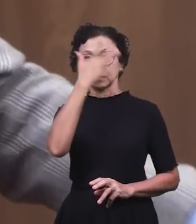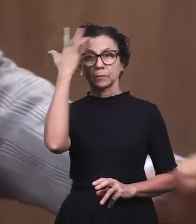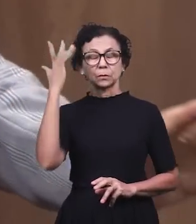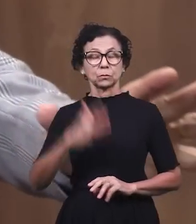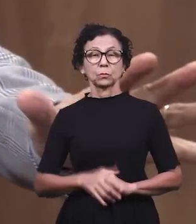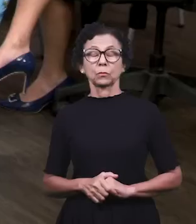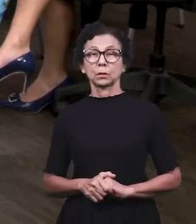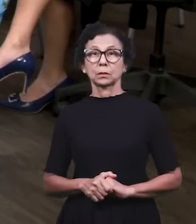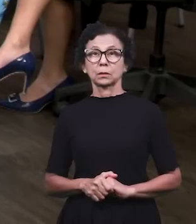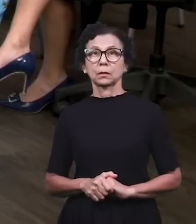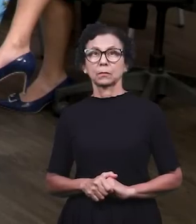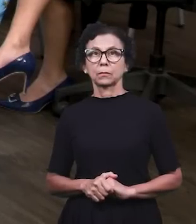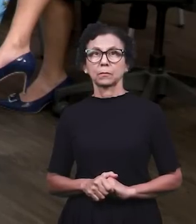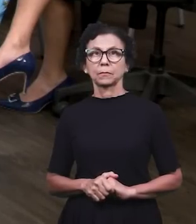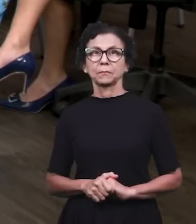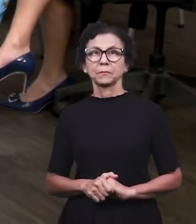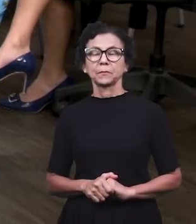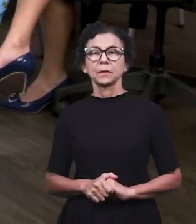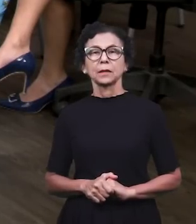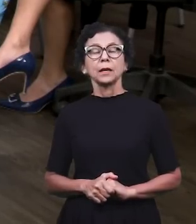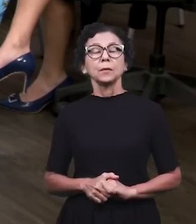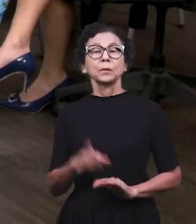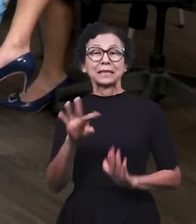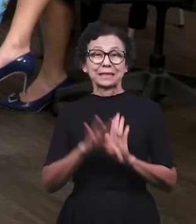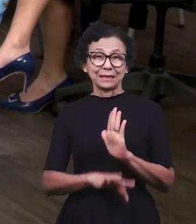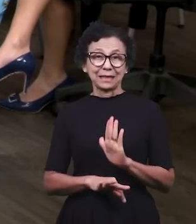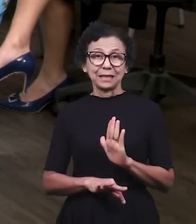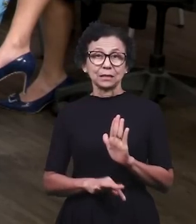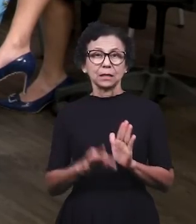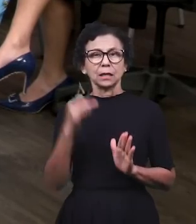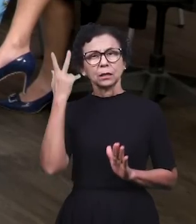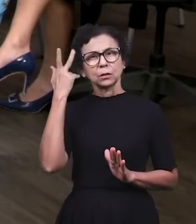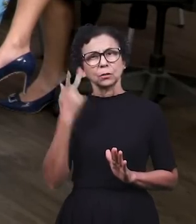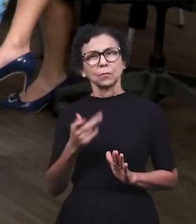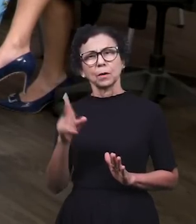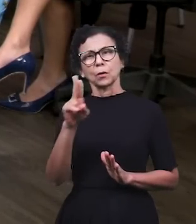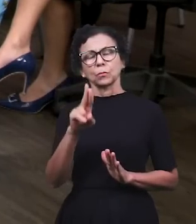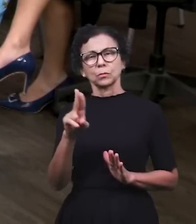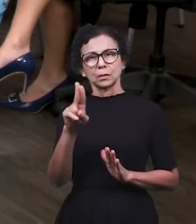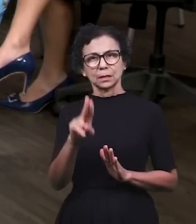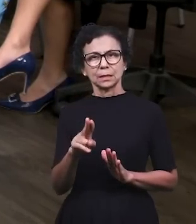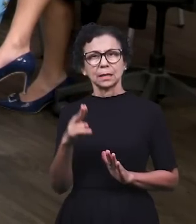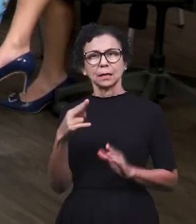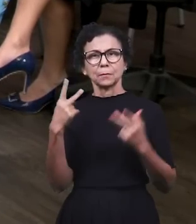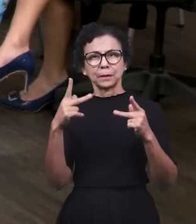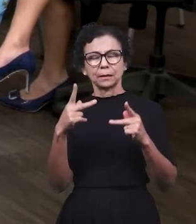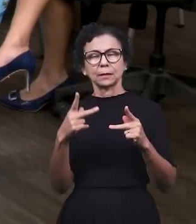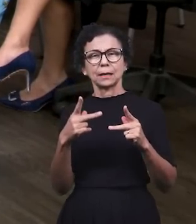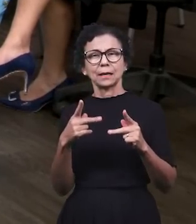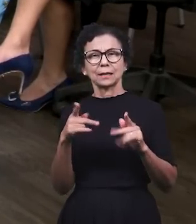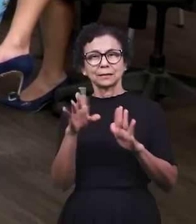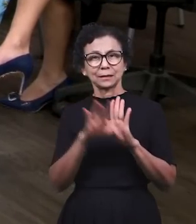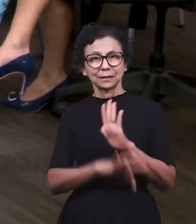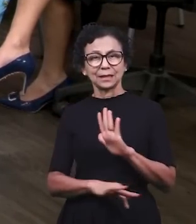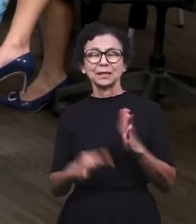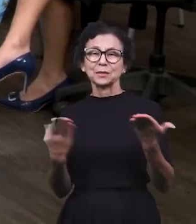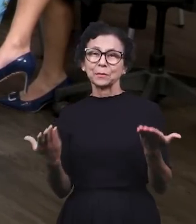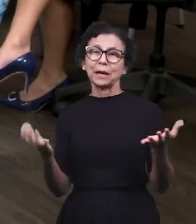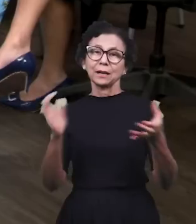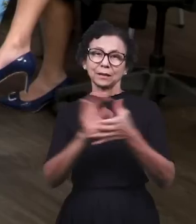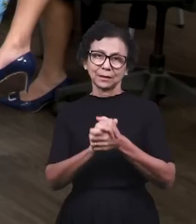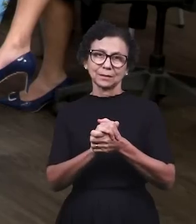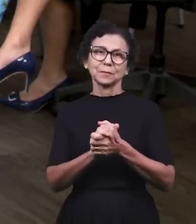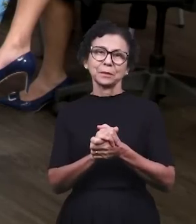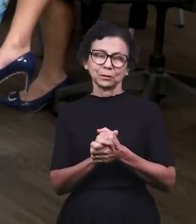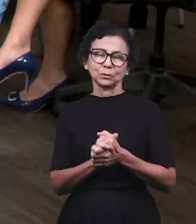mundo, que era o texto que todo mundo usava para casamento, né? Que todo mundo pregava em casamento, aquele texto de bodas de Caná da Galileia. Acho que muita gente